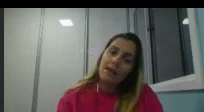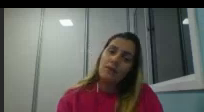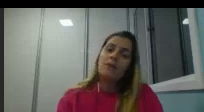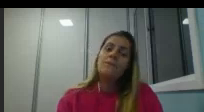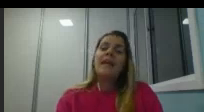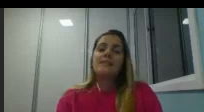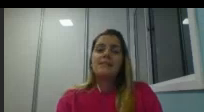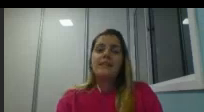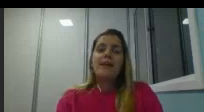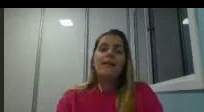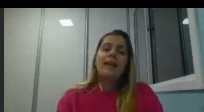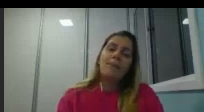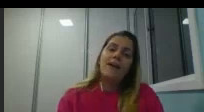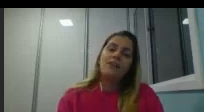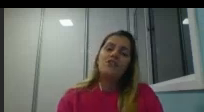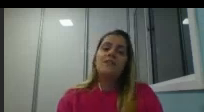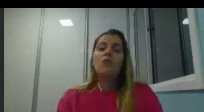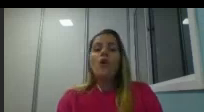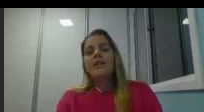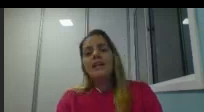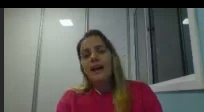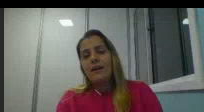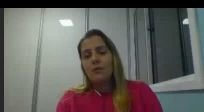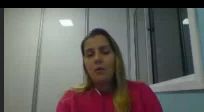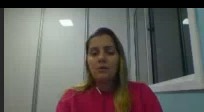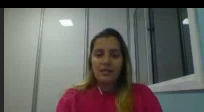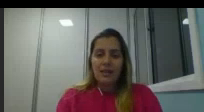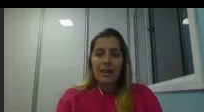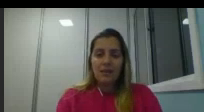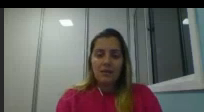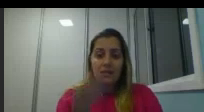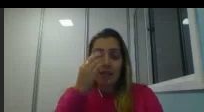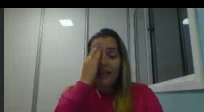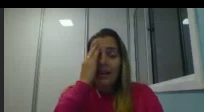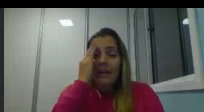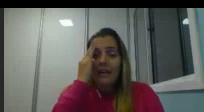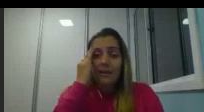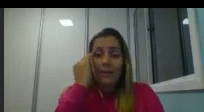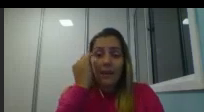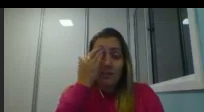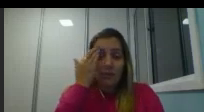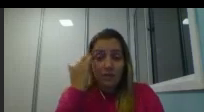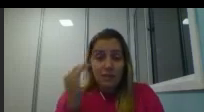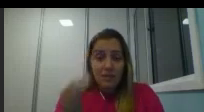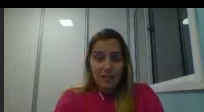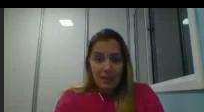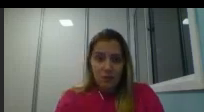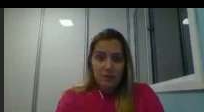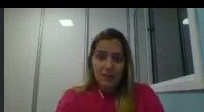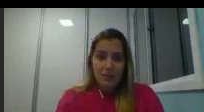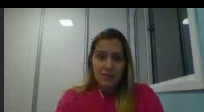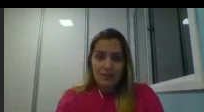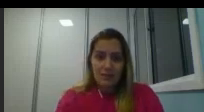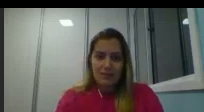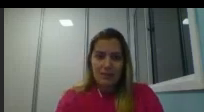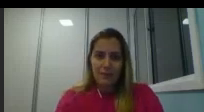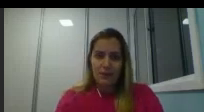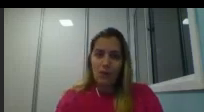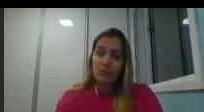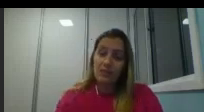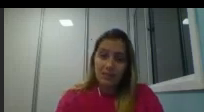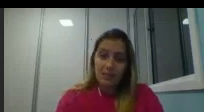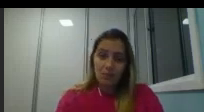da célula. Essa célula ela é capaz de se comunicar com outras células, né? E também de produzir aí substâncias